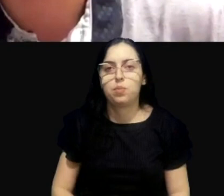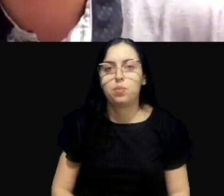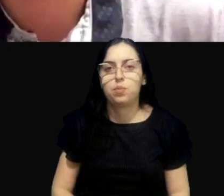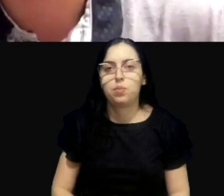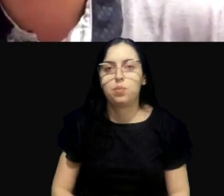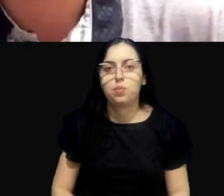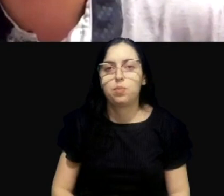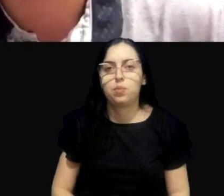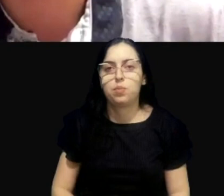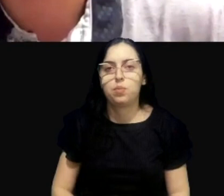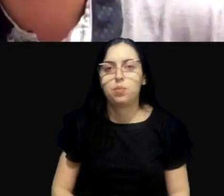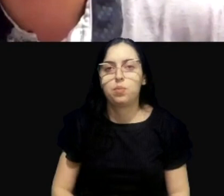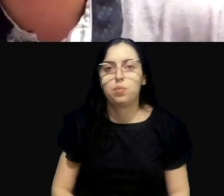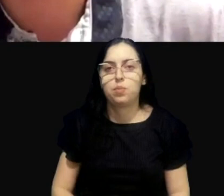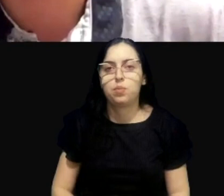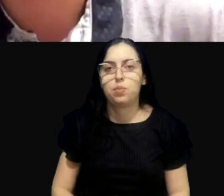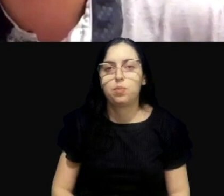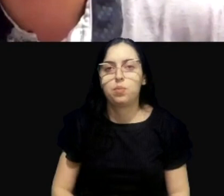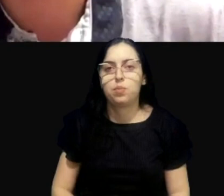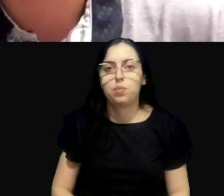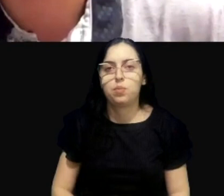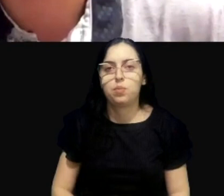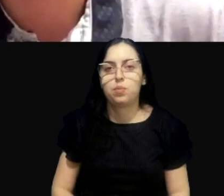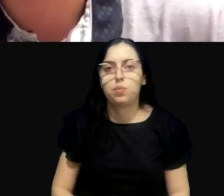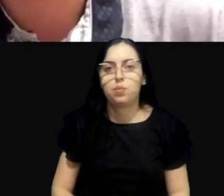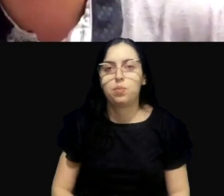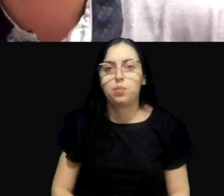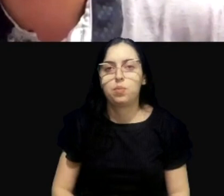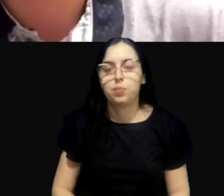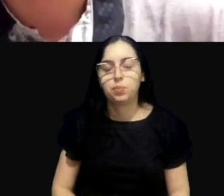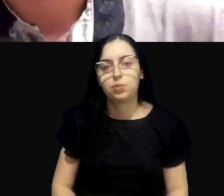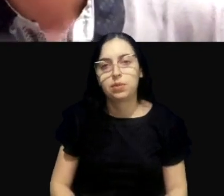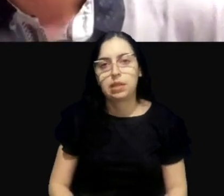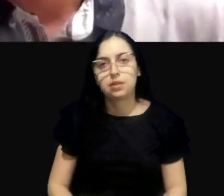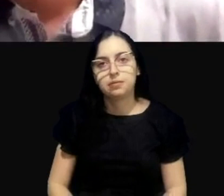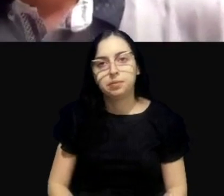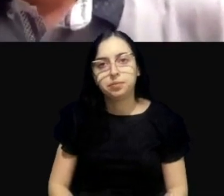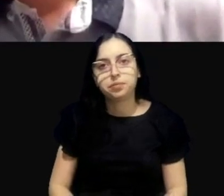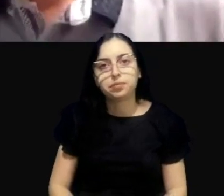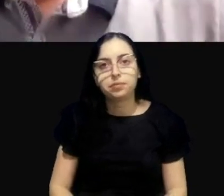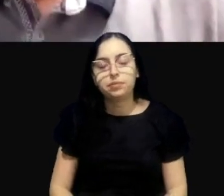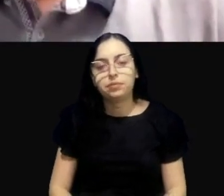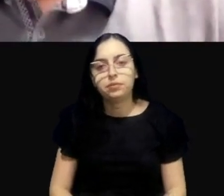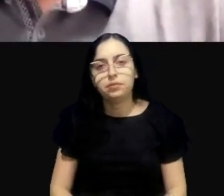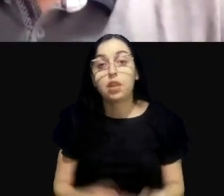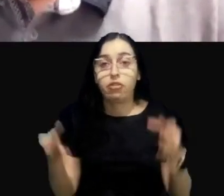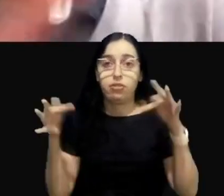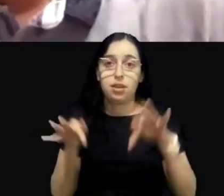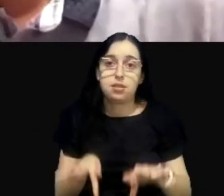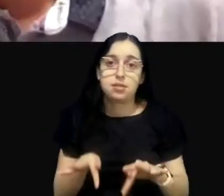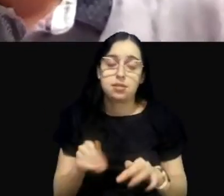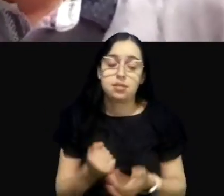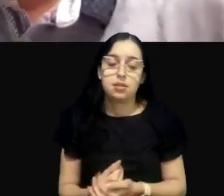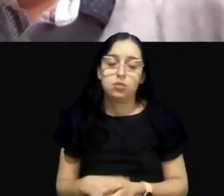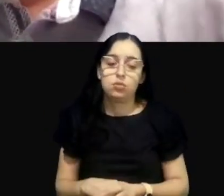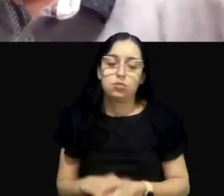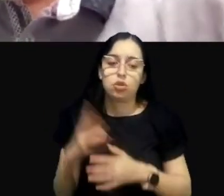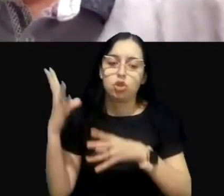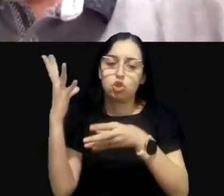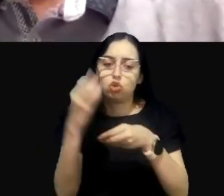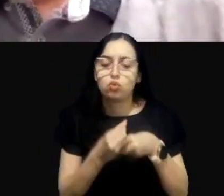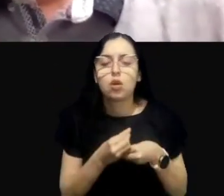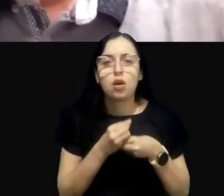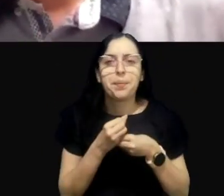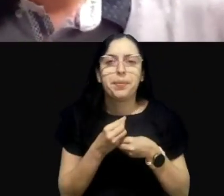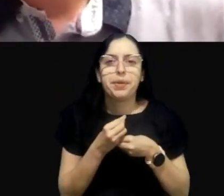letras vermelhas, reflexões. Na parte inferior, faixa vermelha. Finalizando, então, um apanhado geral